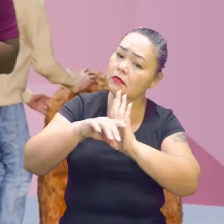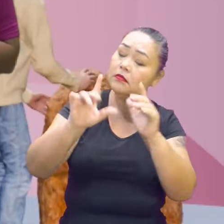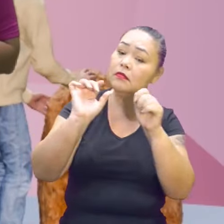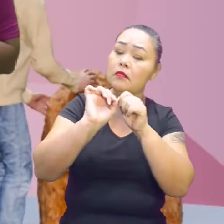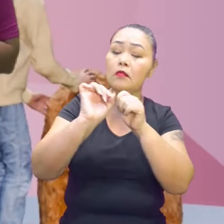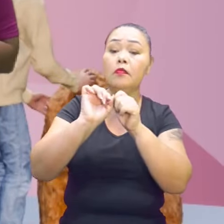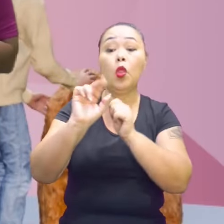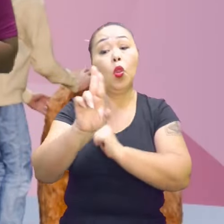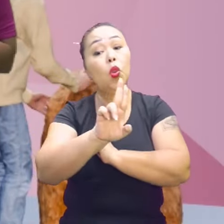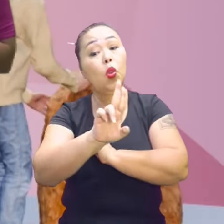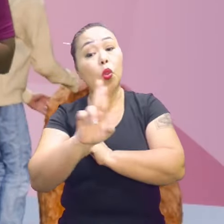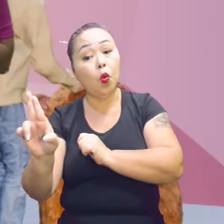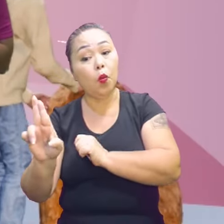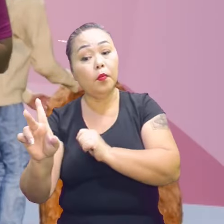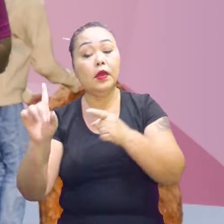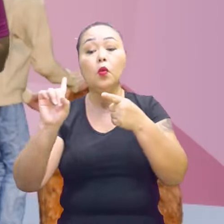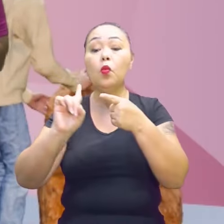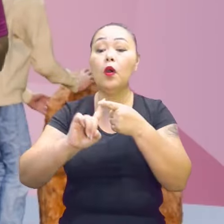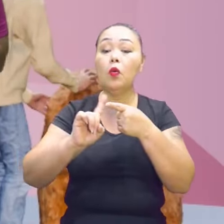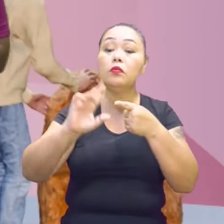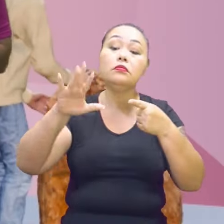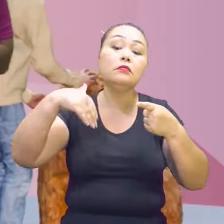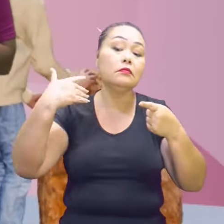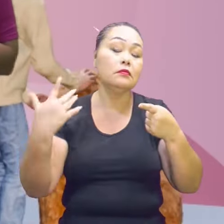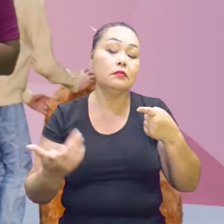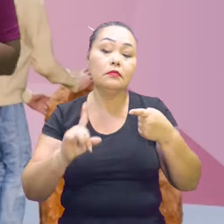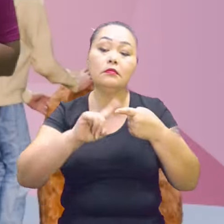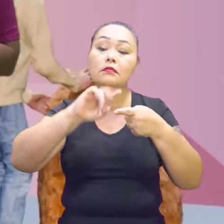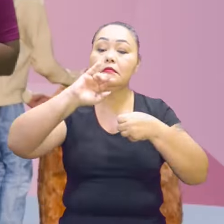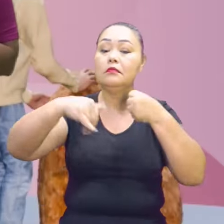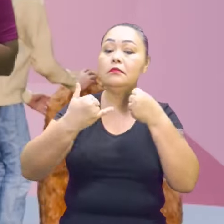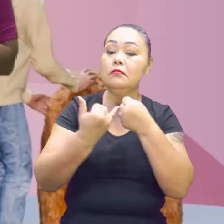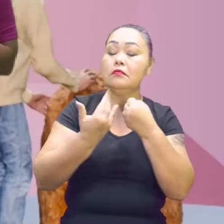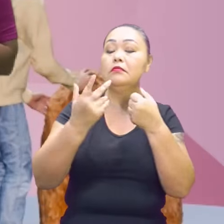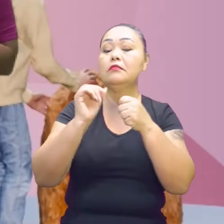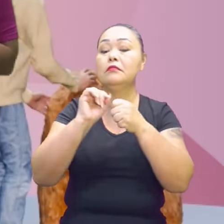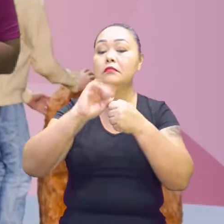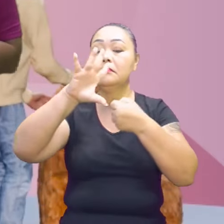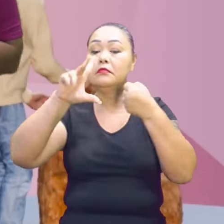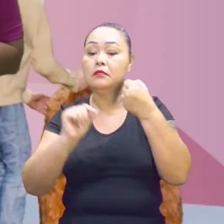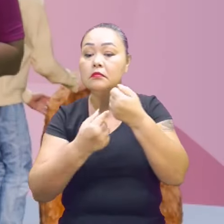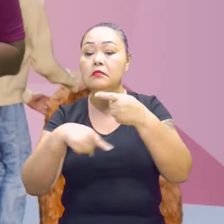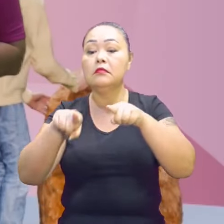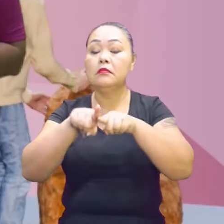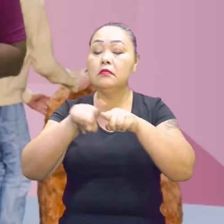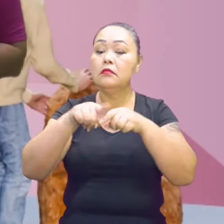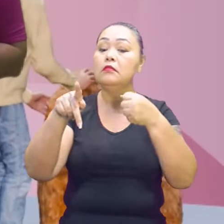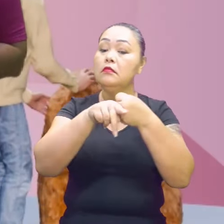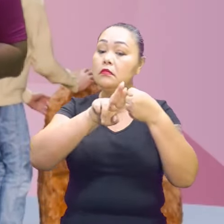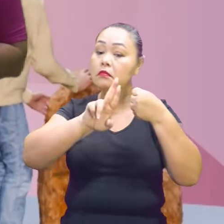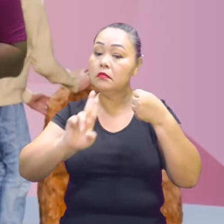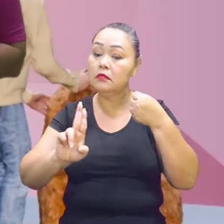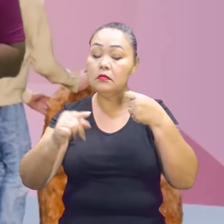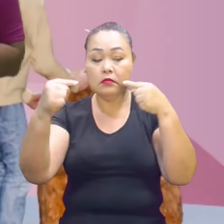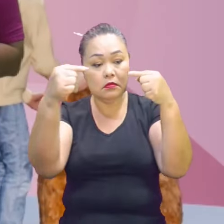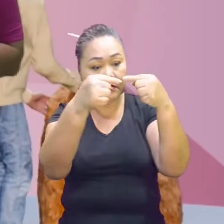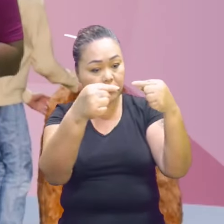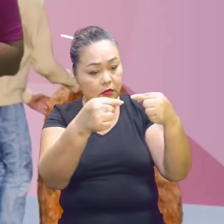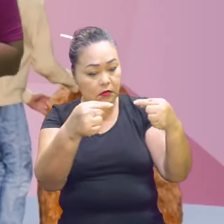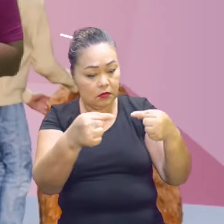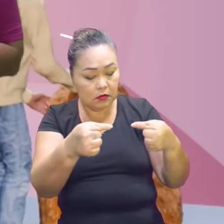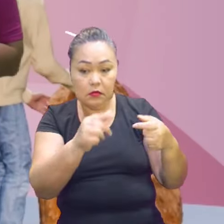Concordar, nome. Quais são os nomes? Aí vocês vão lembrar do adjetivo, artigo, numeral, pronome, adjetivo vai concordar